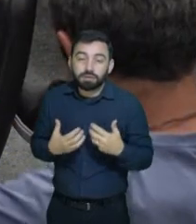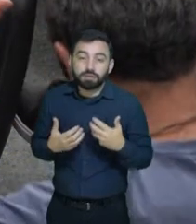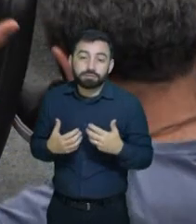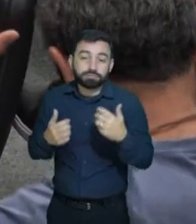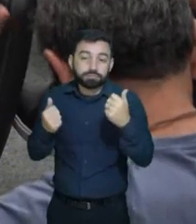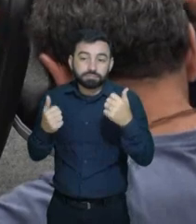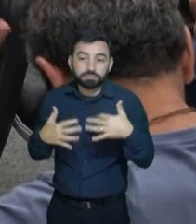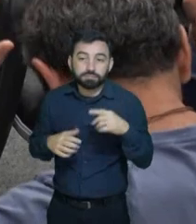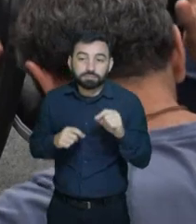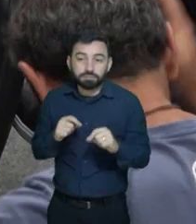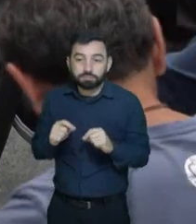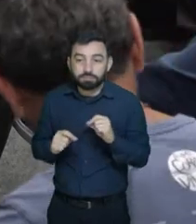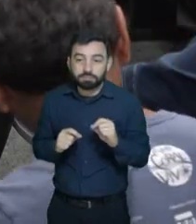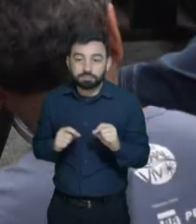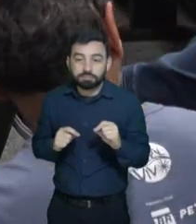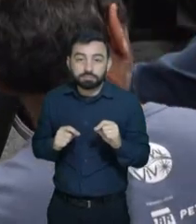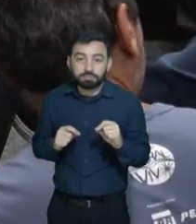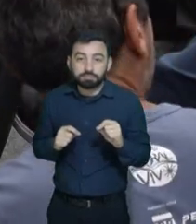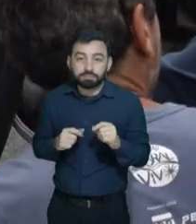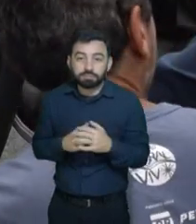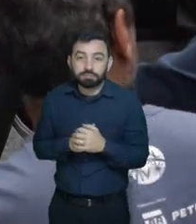queria dizer...